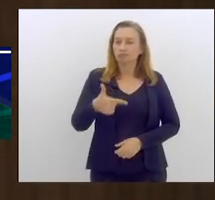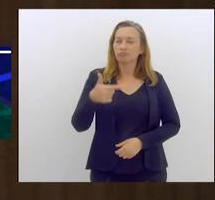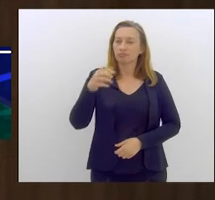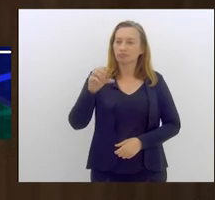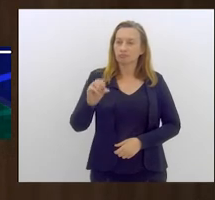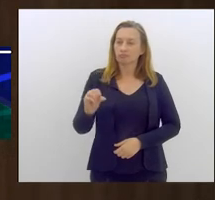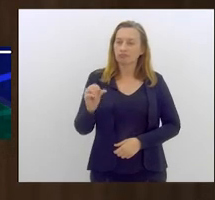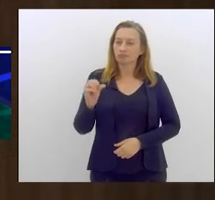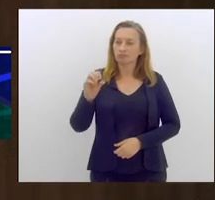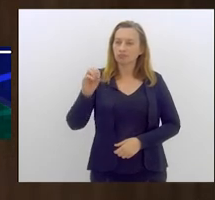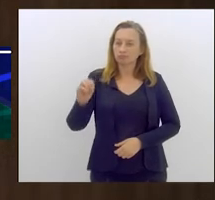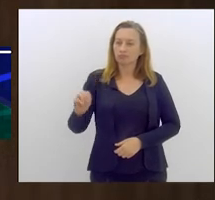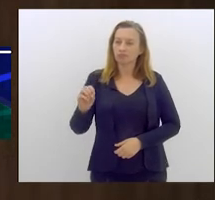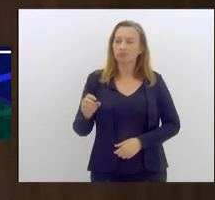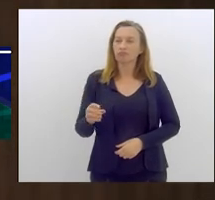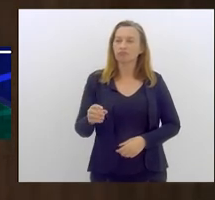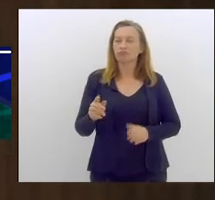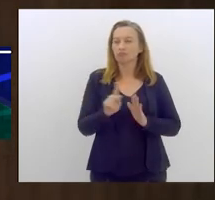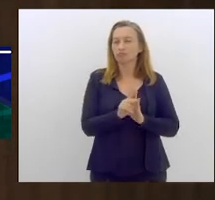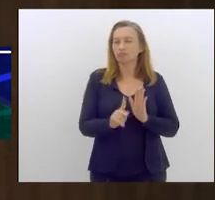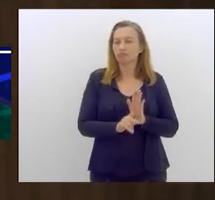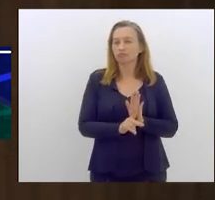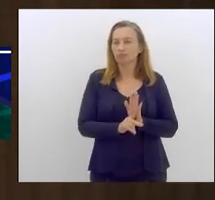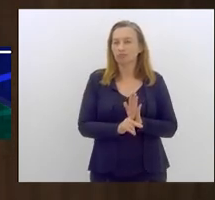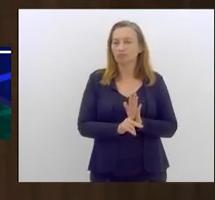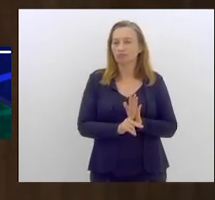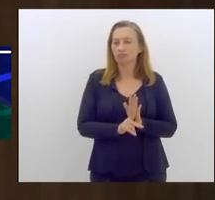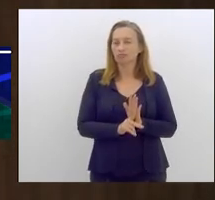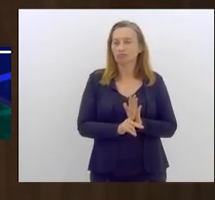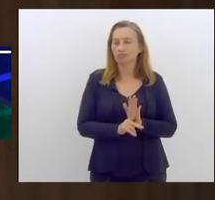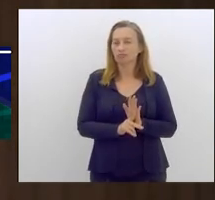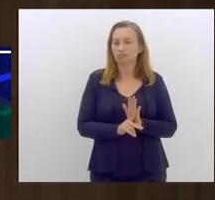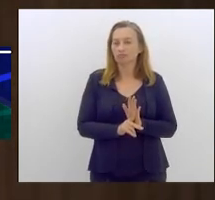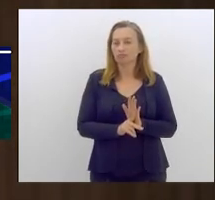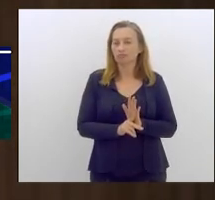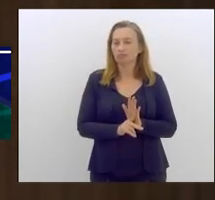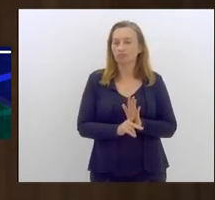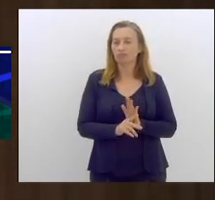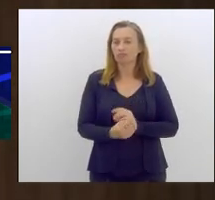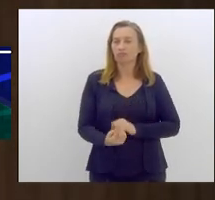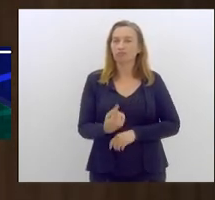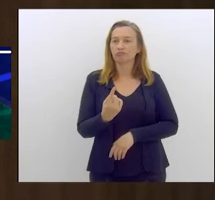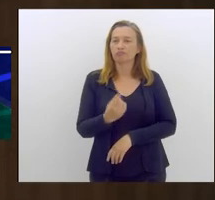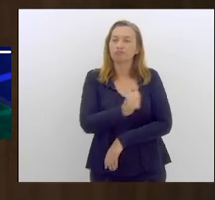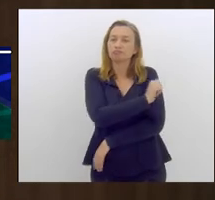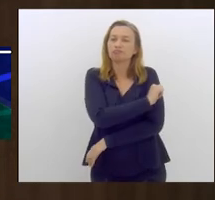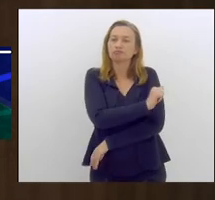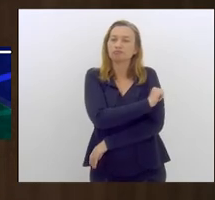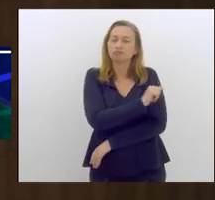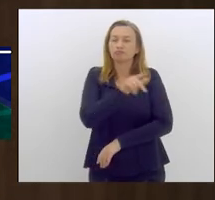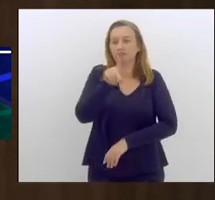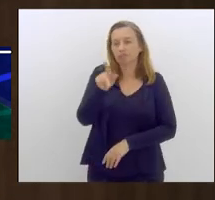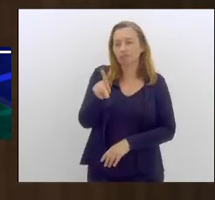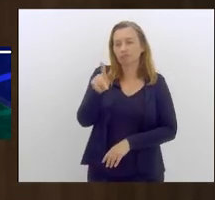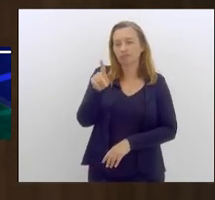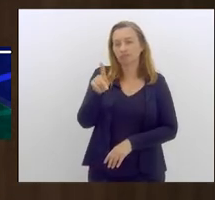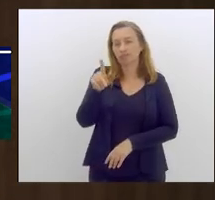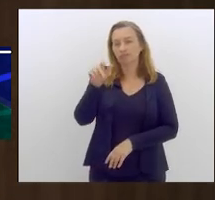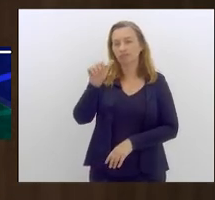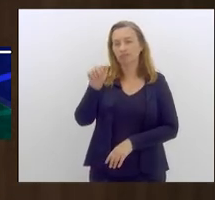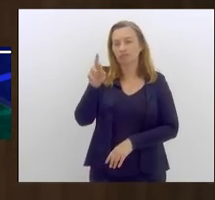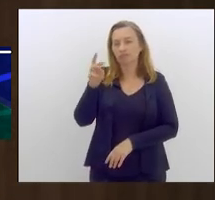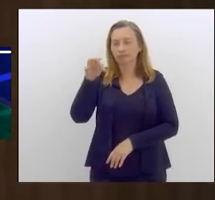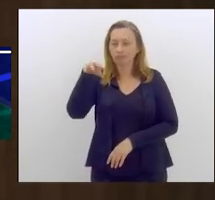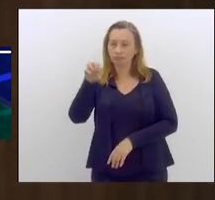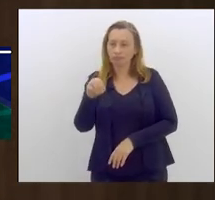6200, um projeto que, na verdade, a autoria intelectual é de um estudante do Parlamento Juvenil da cidade de Maricá,